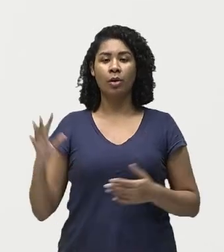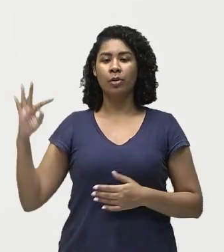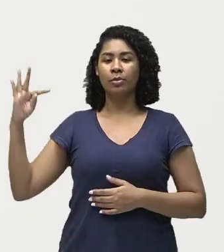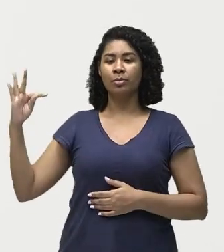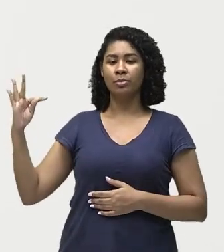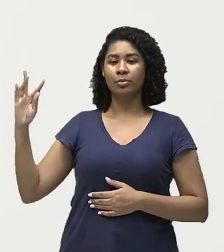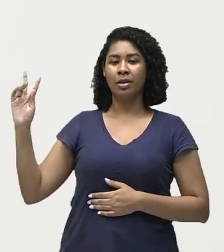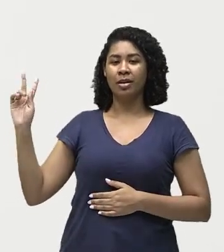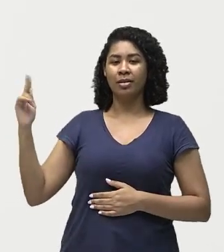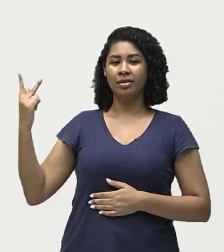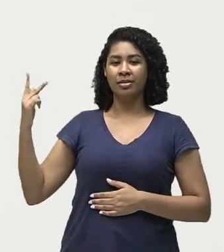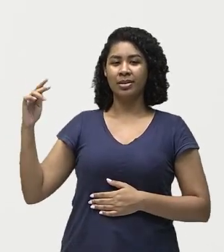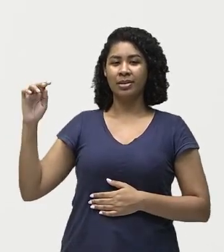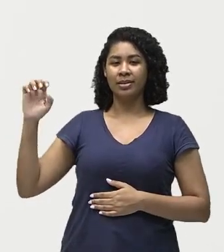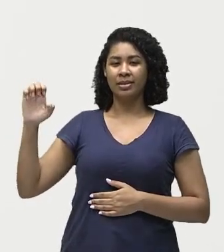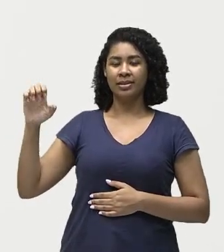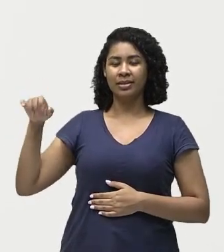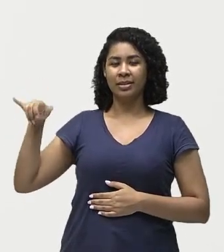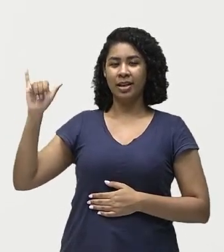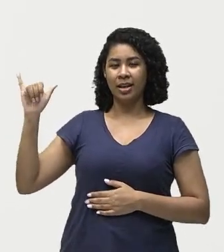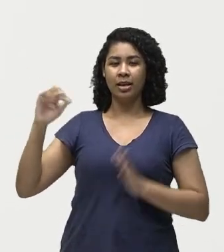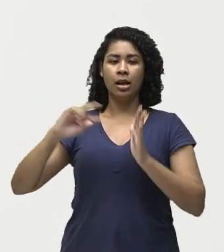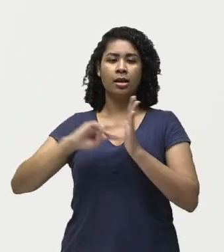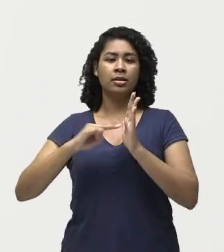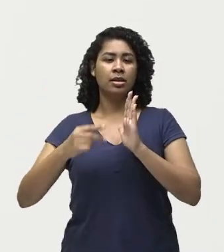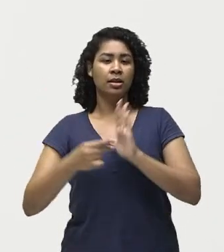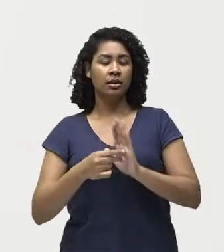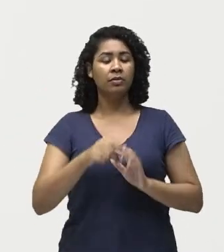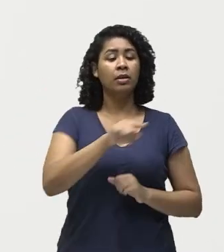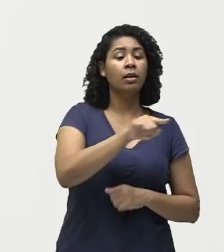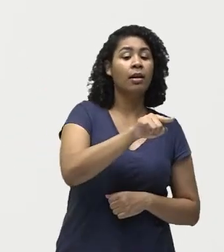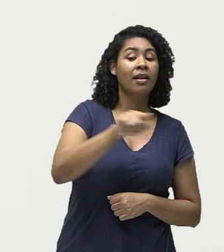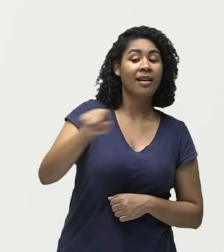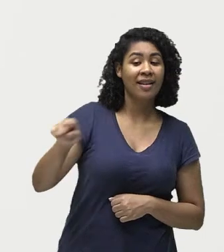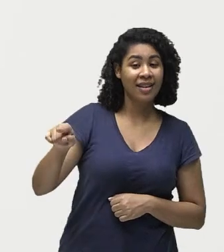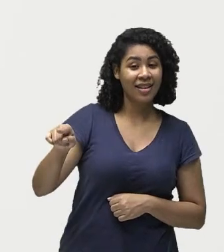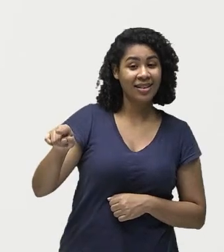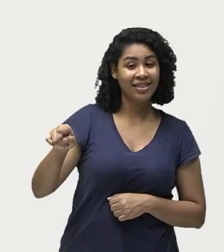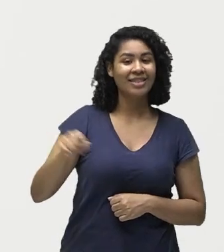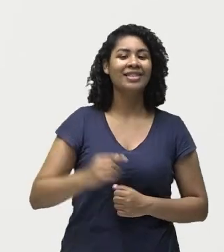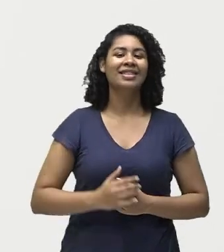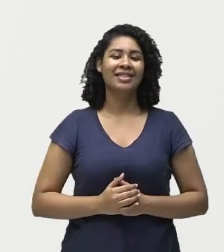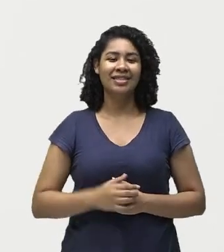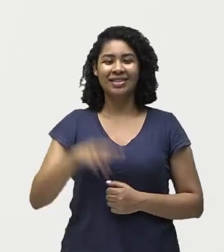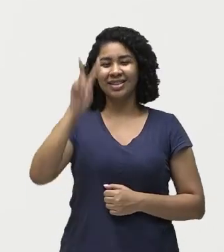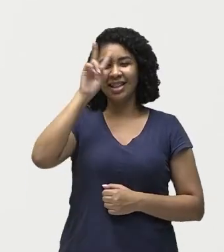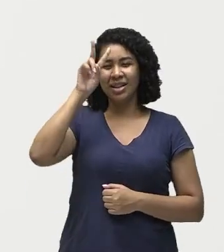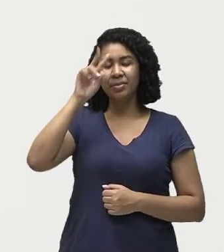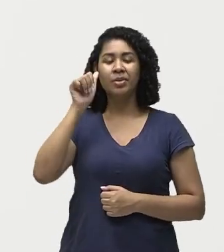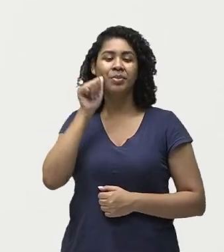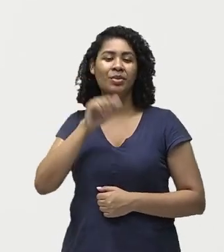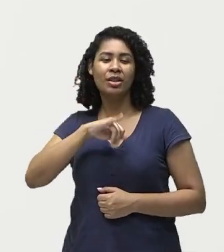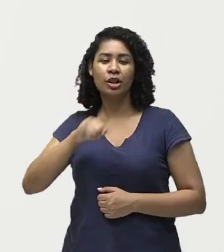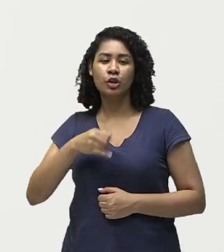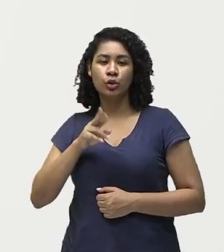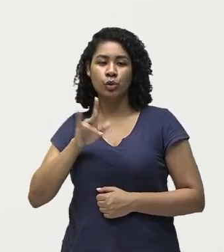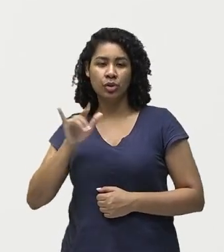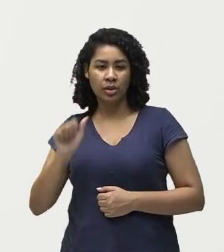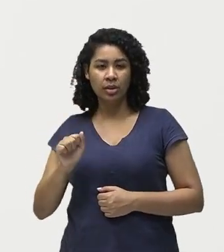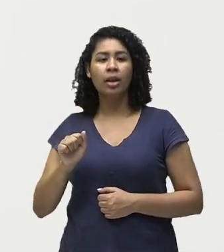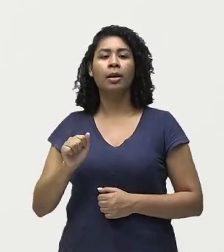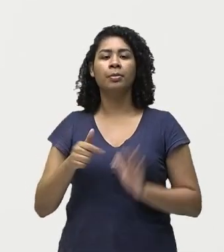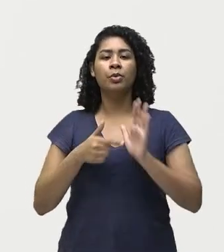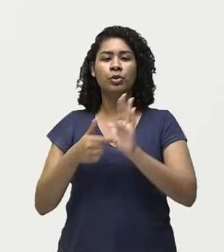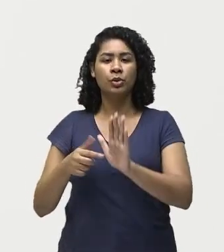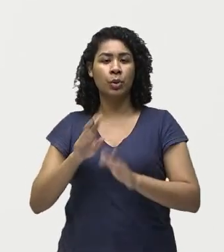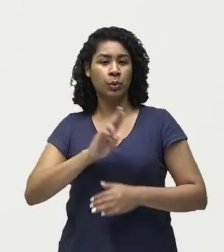they, que significa eles ou elas. Depois que a Júlia falou quem são os amigos dela, o Pedro perguntou, Are